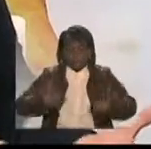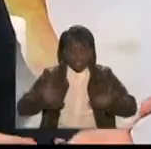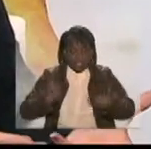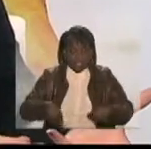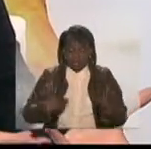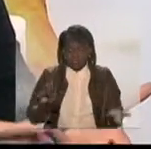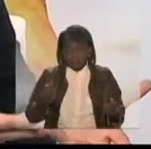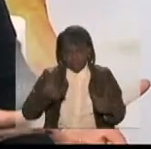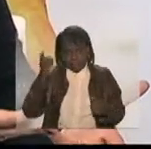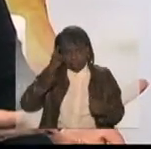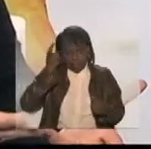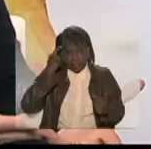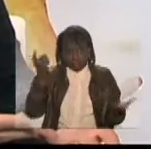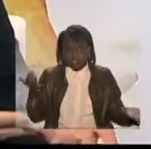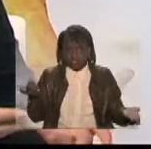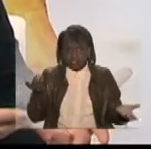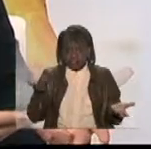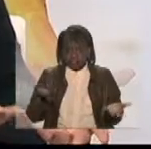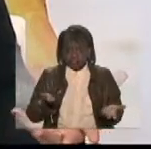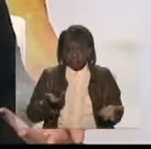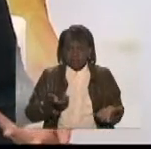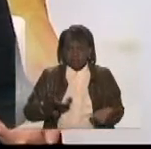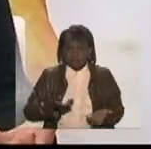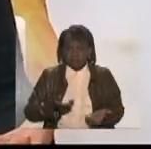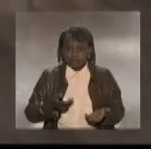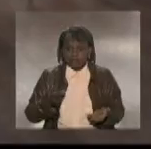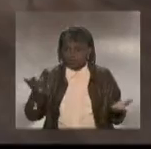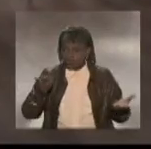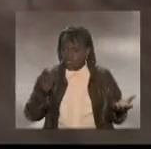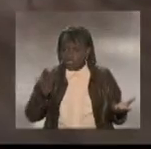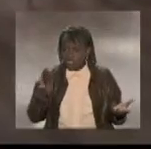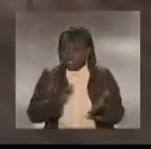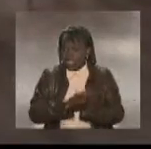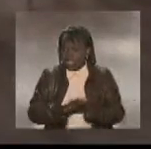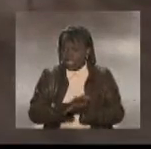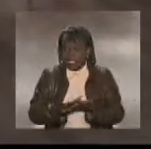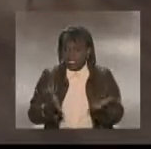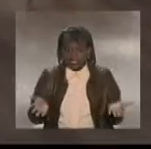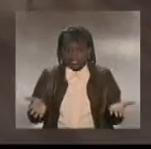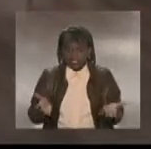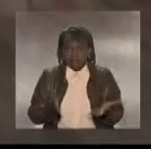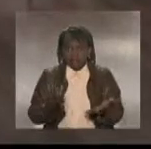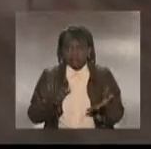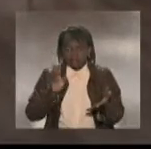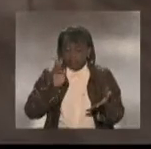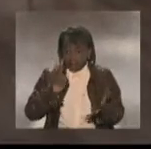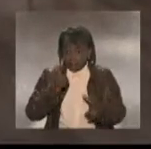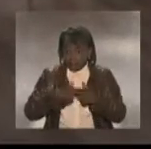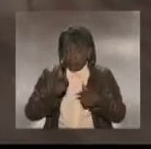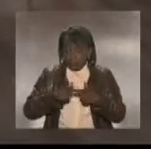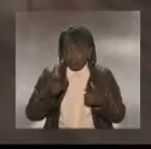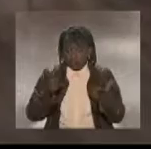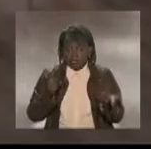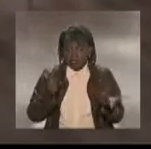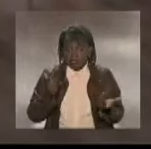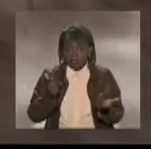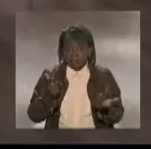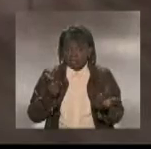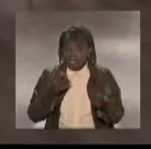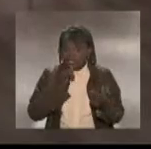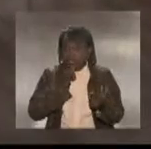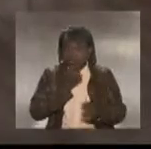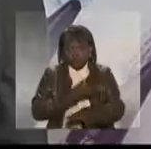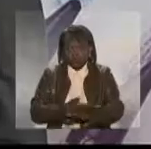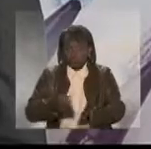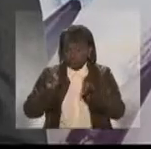dessa necessidade, né? Mas que não seja entre os dois nada, assim. E veja o problema. É para se livrar Foi dessa um hábito, brecha.